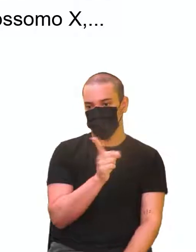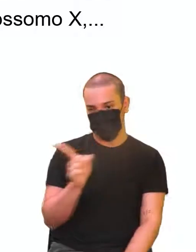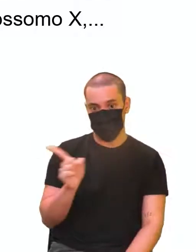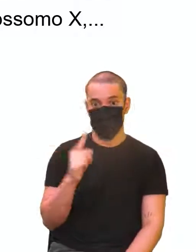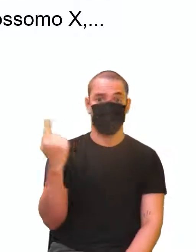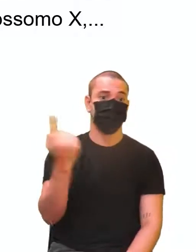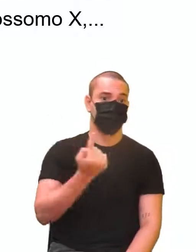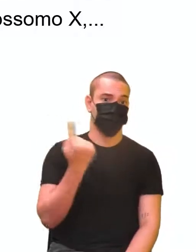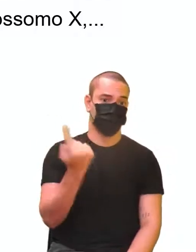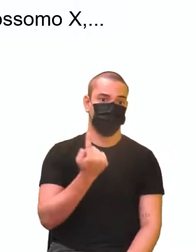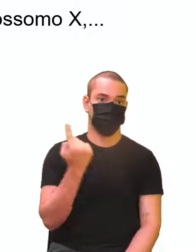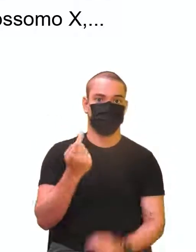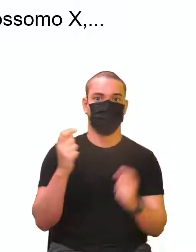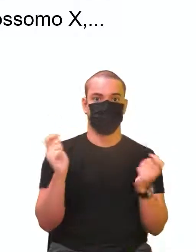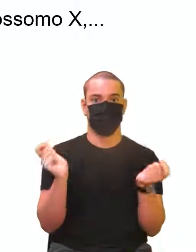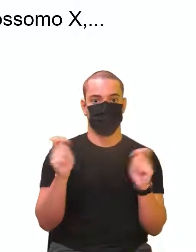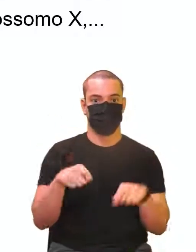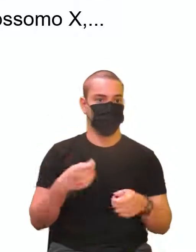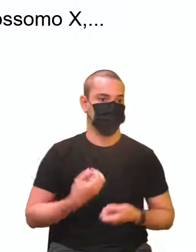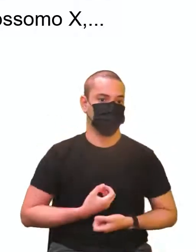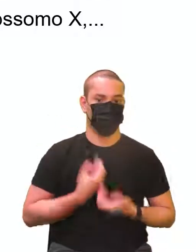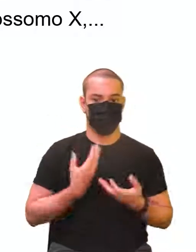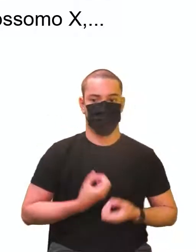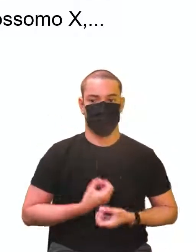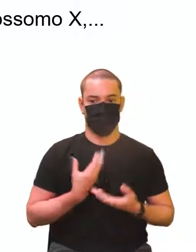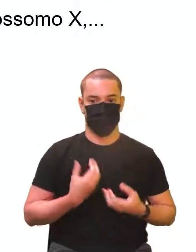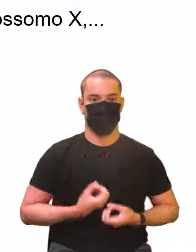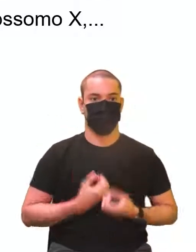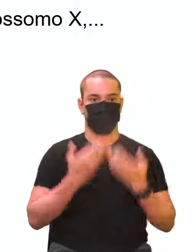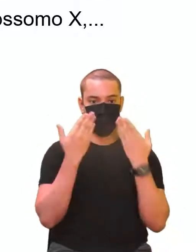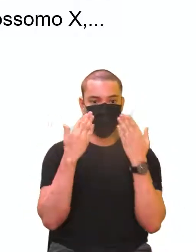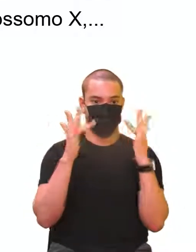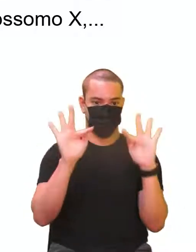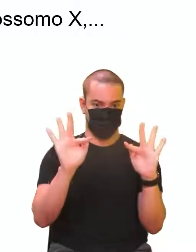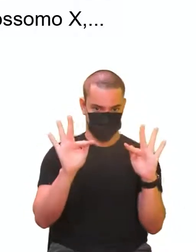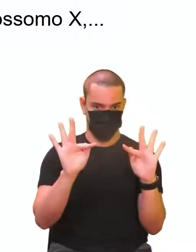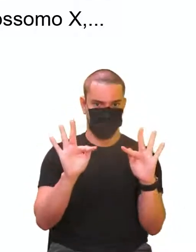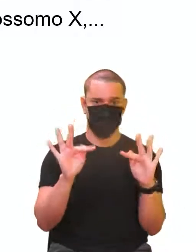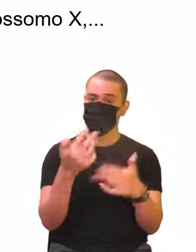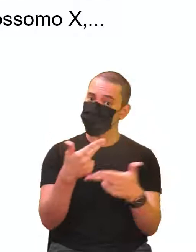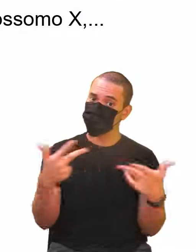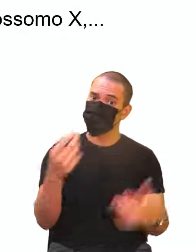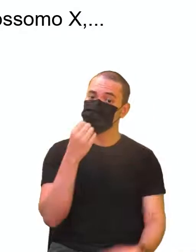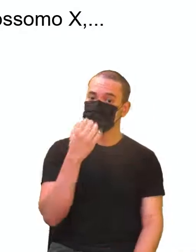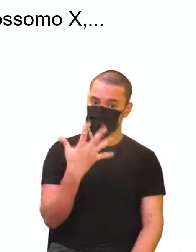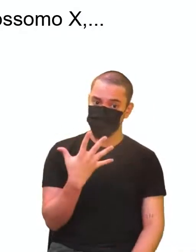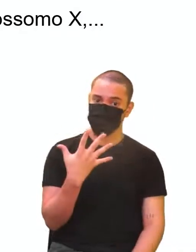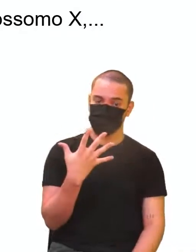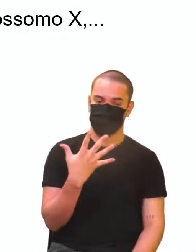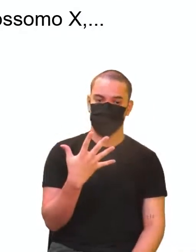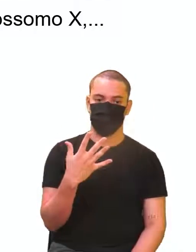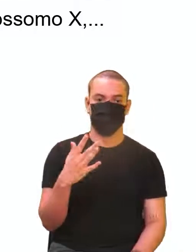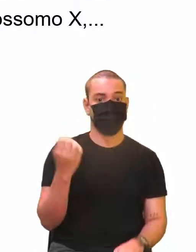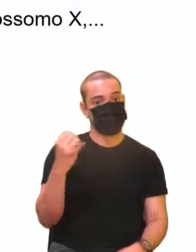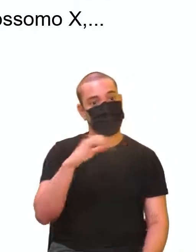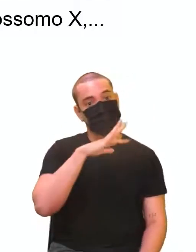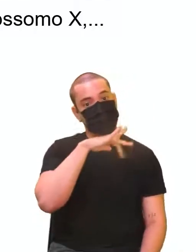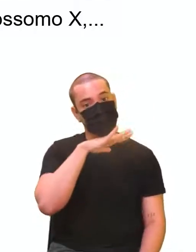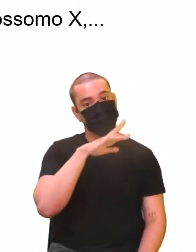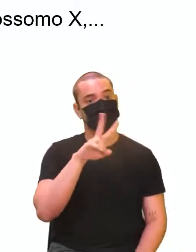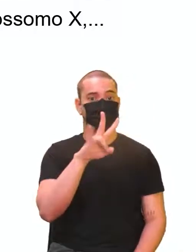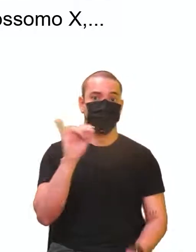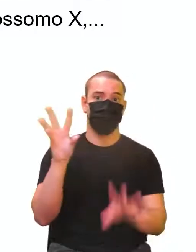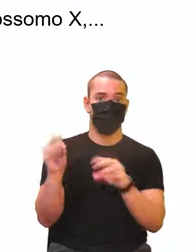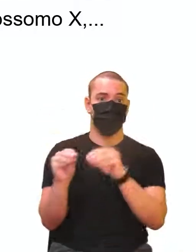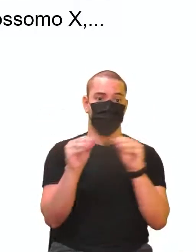mesmo sozinha, ela pode expressar o fenótipo que ela traz. Se for uma coisa boa, vai ser uma coisa boa. Se for uma coisa ruim, vai